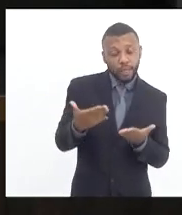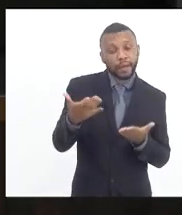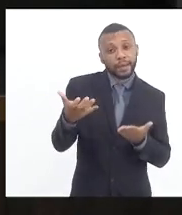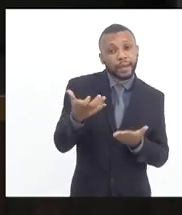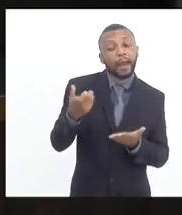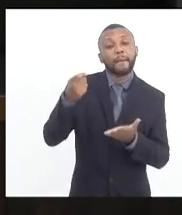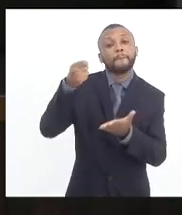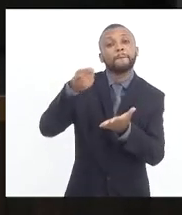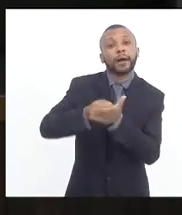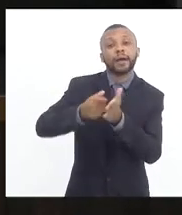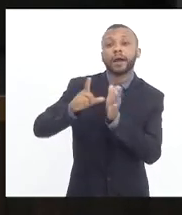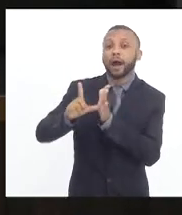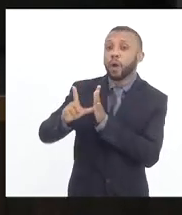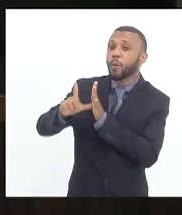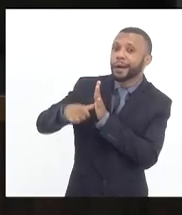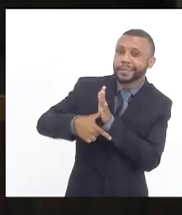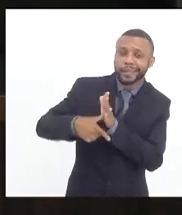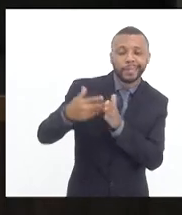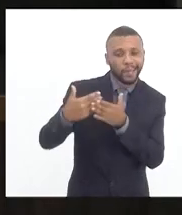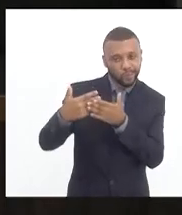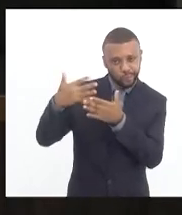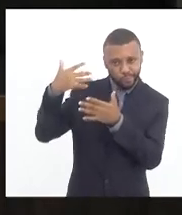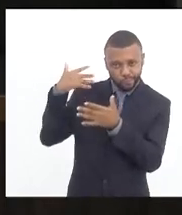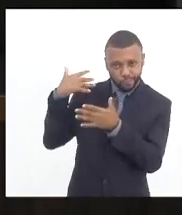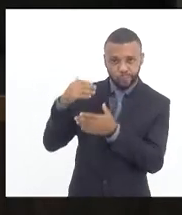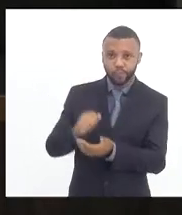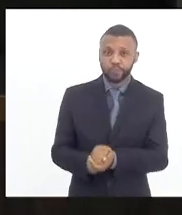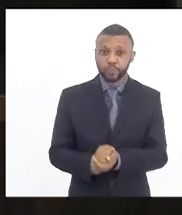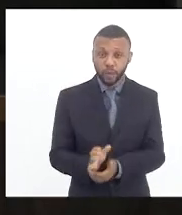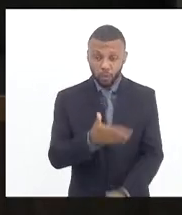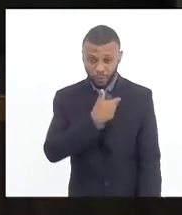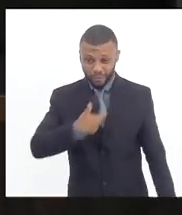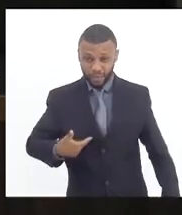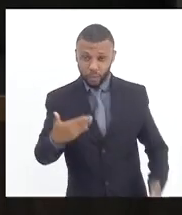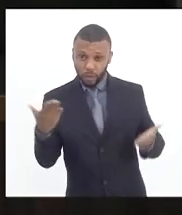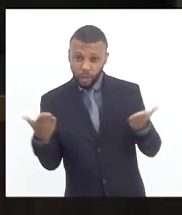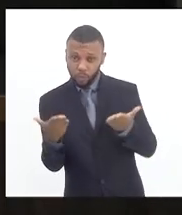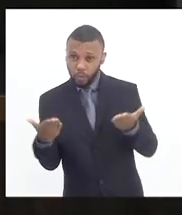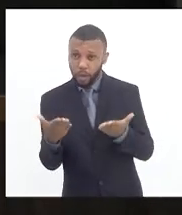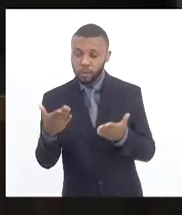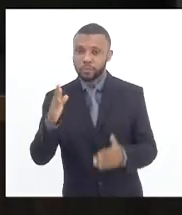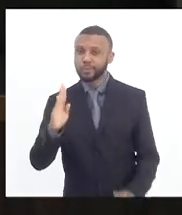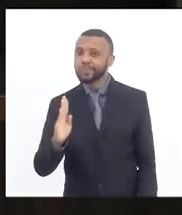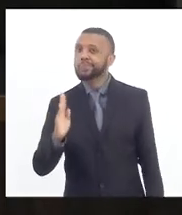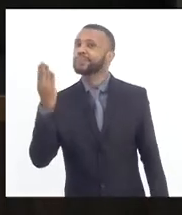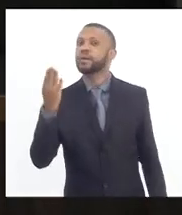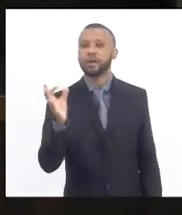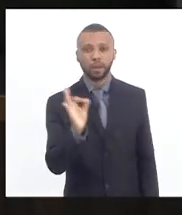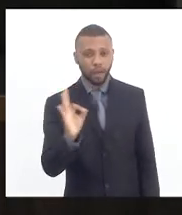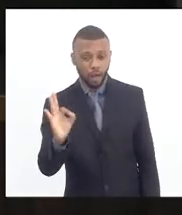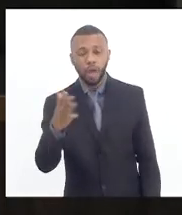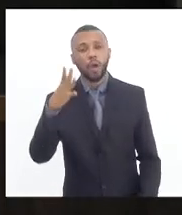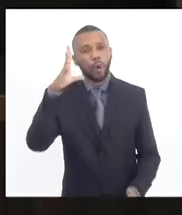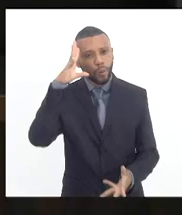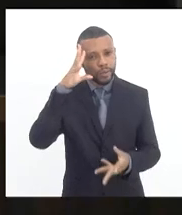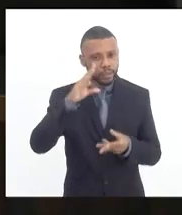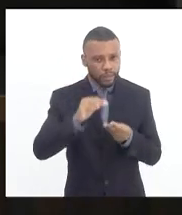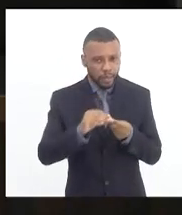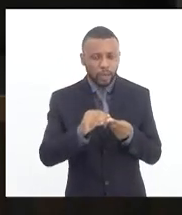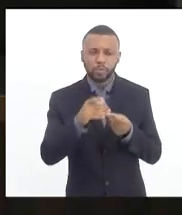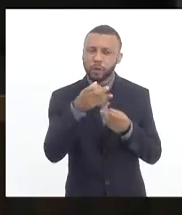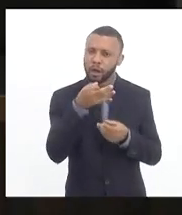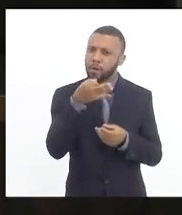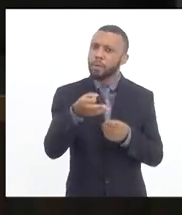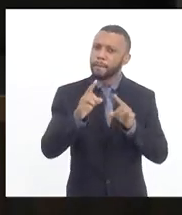atrasado chegou vendo este governo não traiu o servidor e eu entendo a manifestação